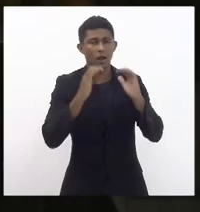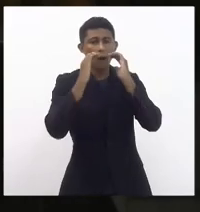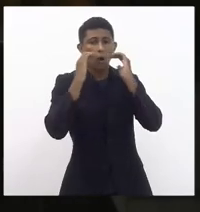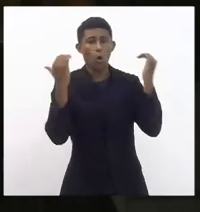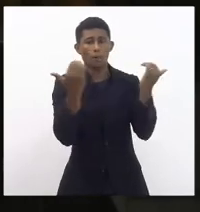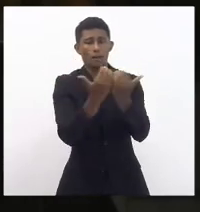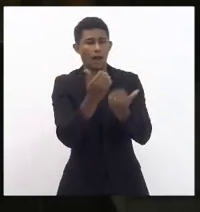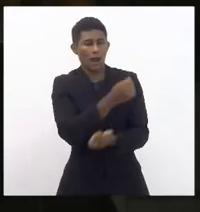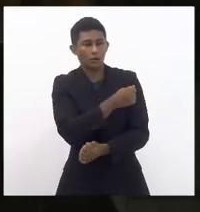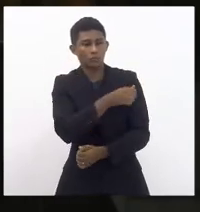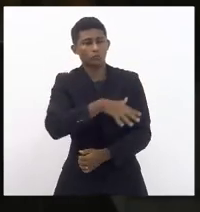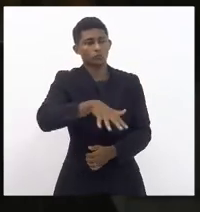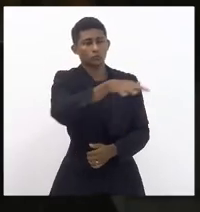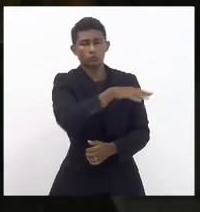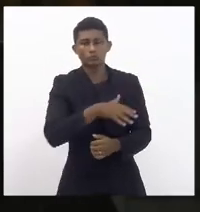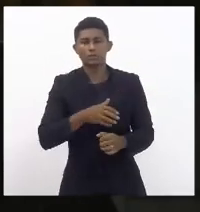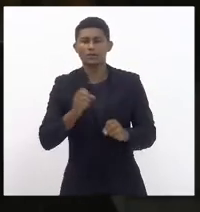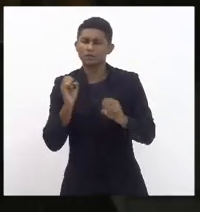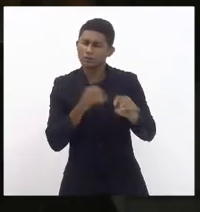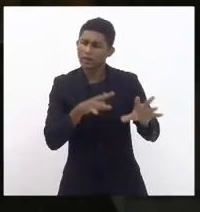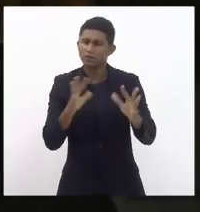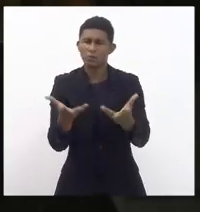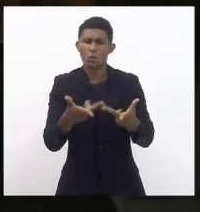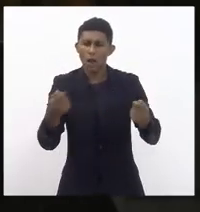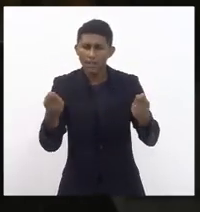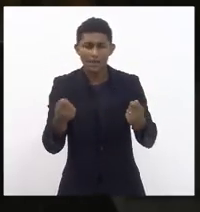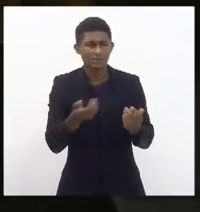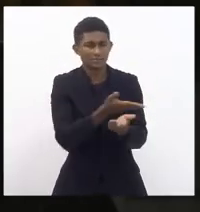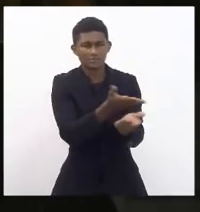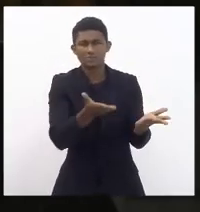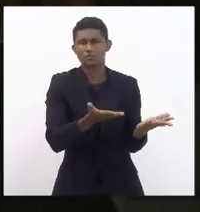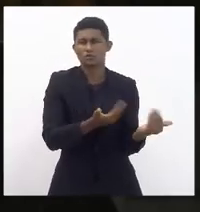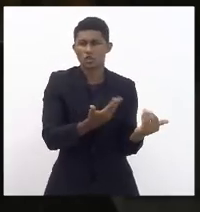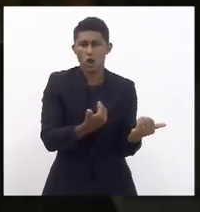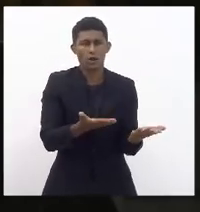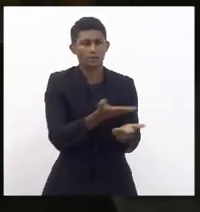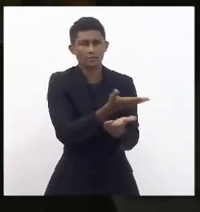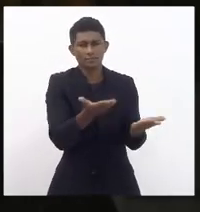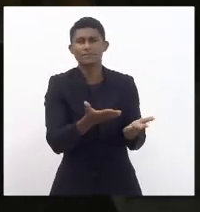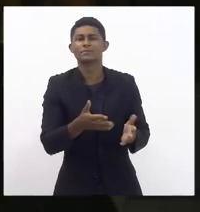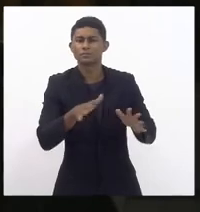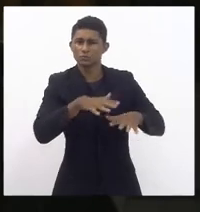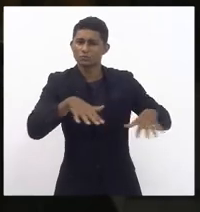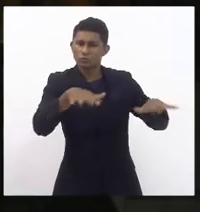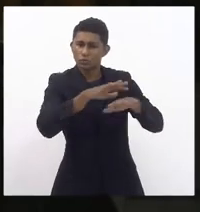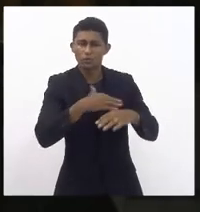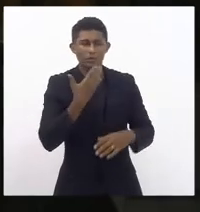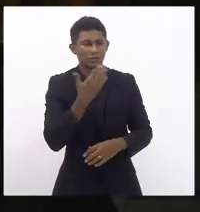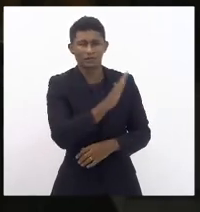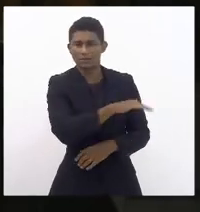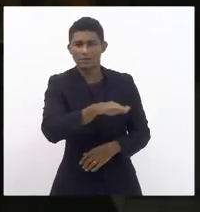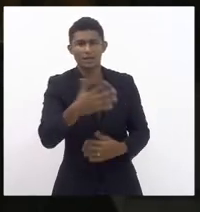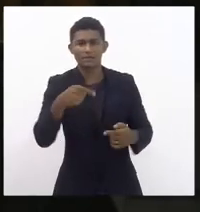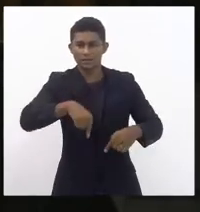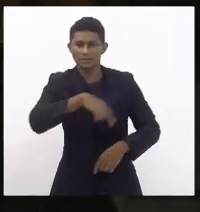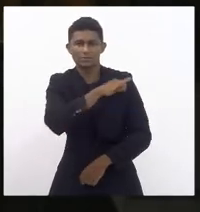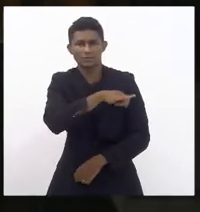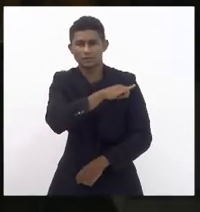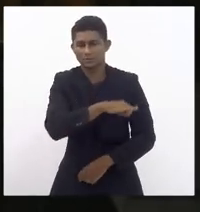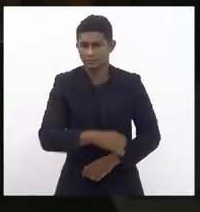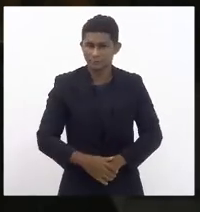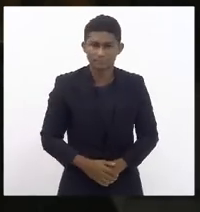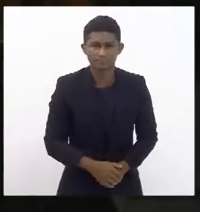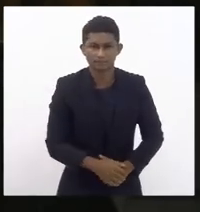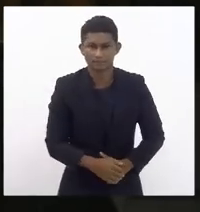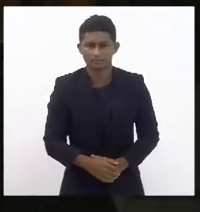estudantil se garantir Educação de qualidade para nossa juventude para os nossos adolescentes para as nossas crianças aqui no estado do Rio de